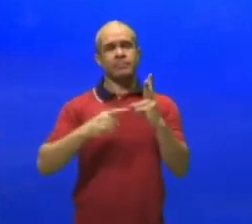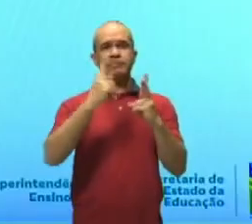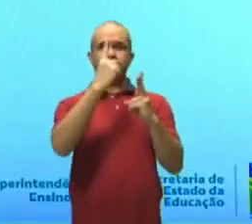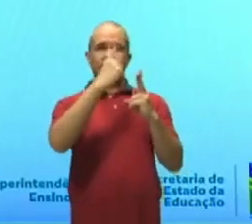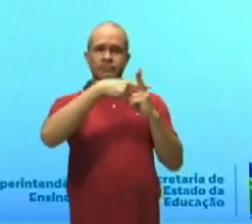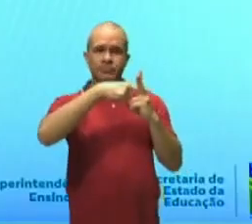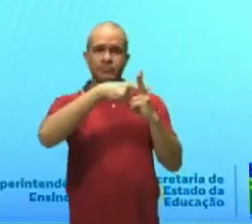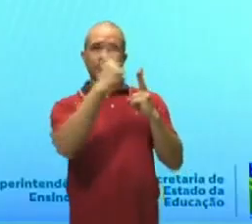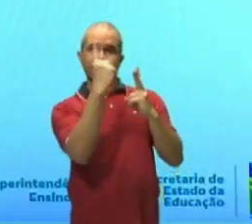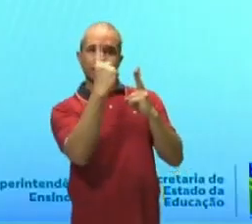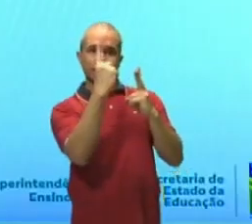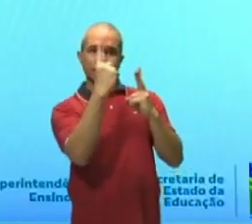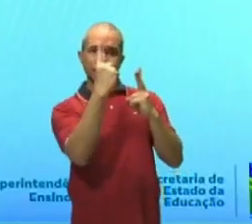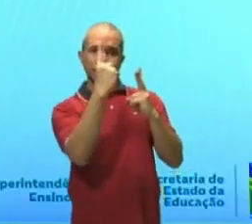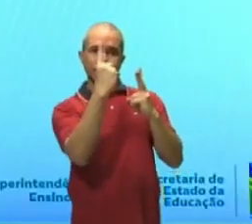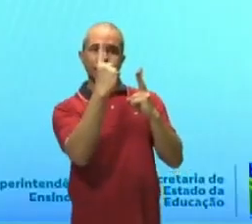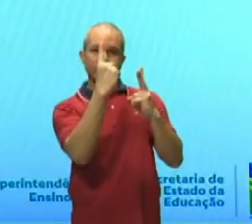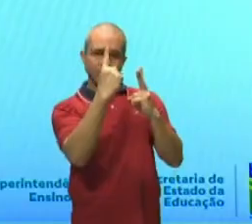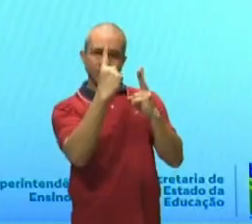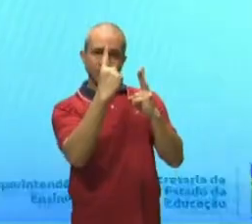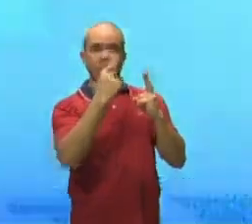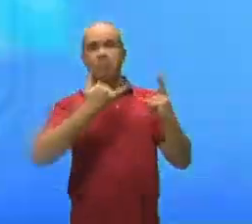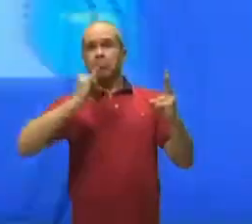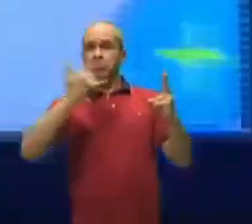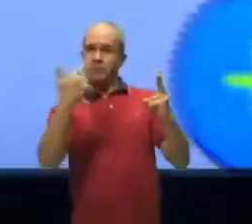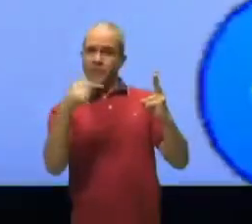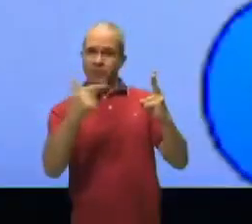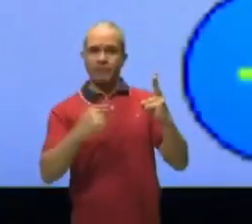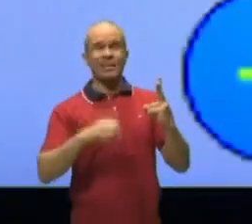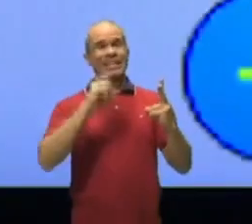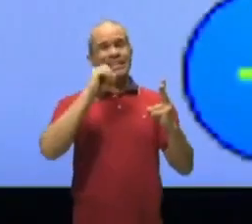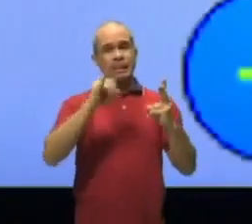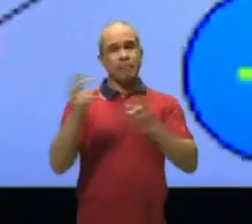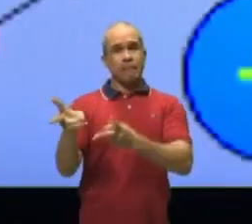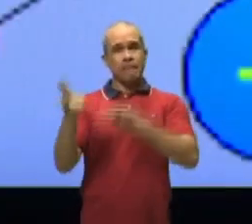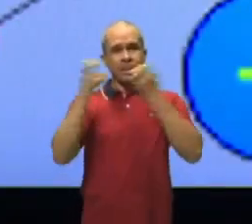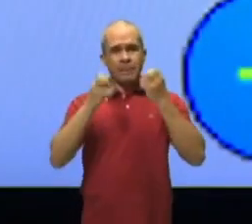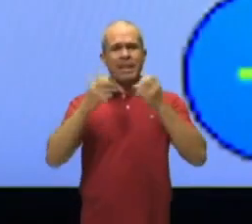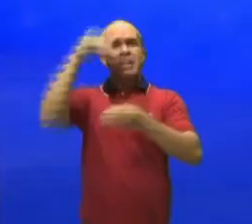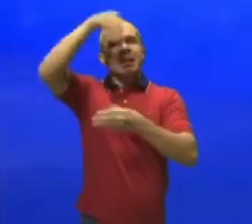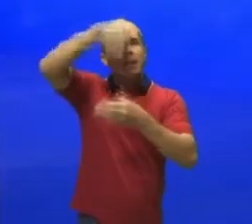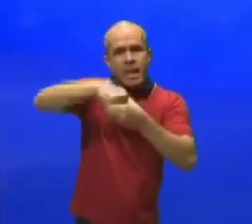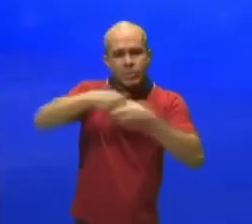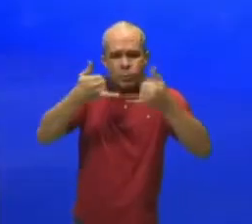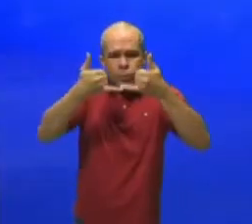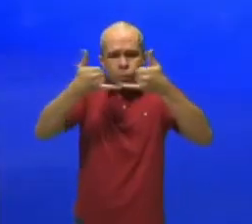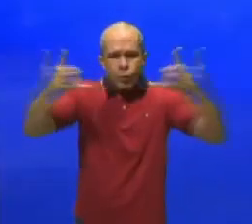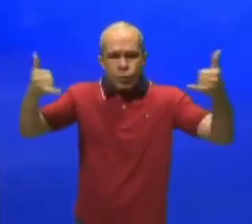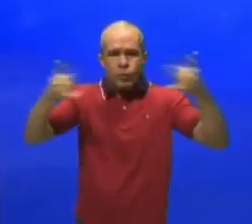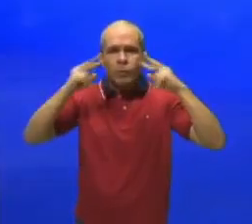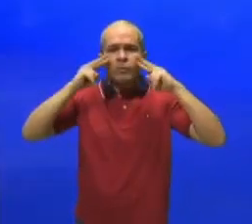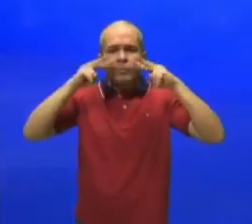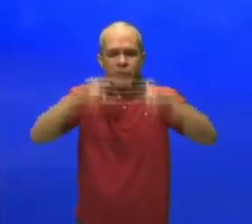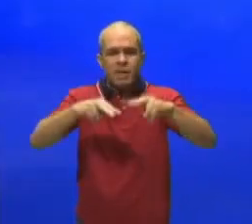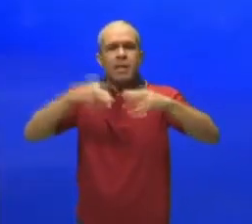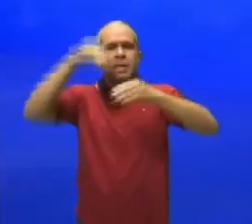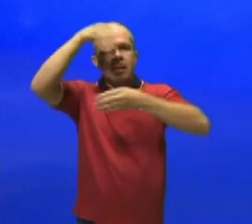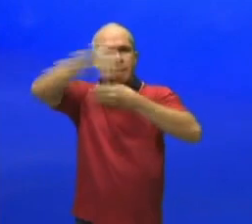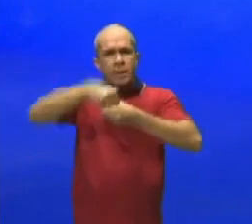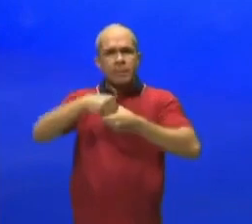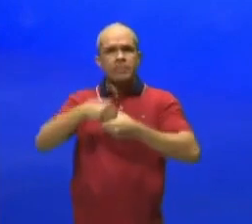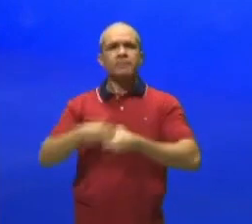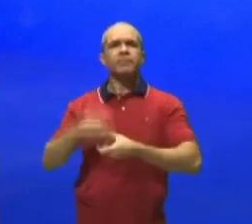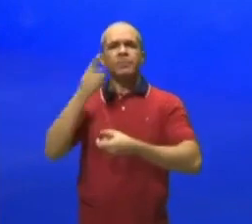aberta, beleza? Então, o que acontece? Se eu for observar isso no interior dele, olha lá como é que estão os elétrons,